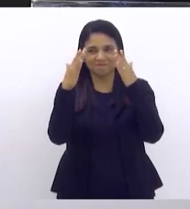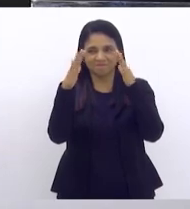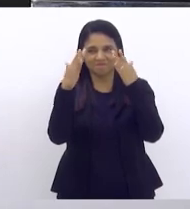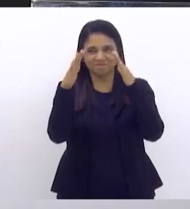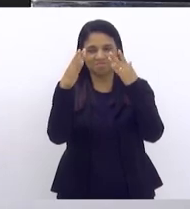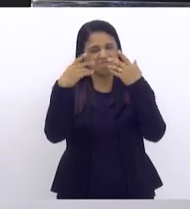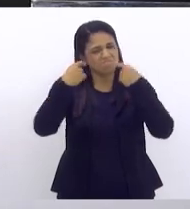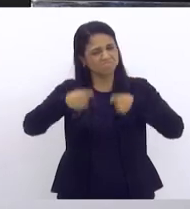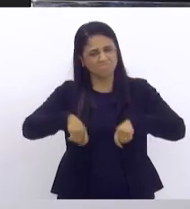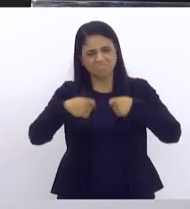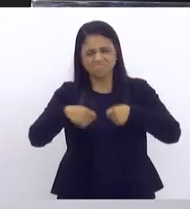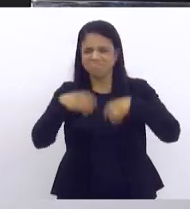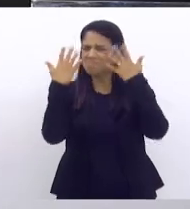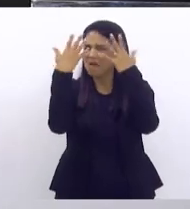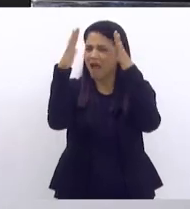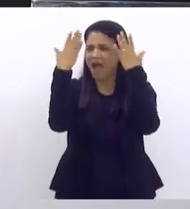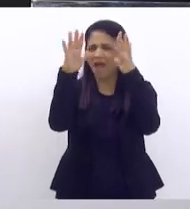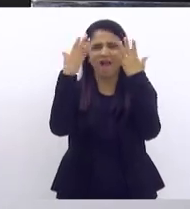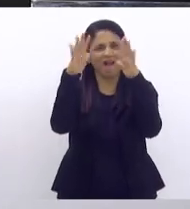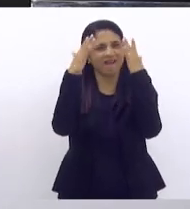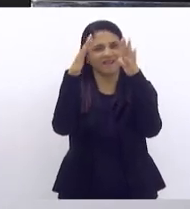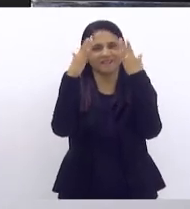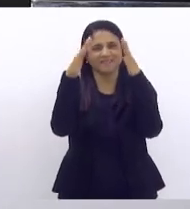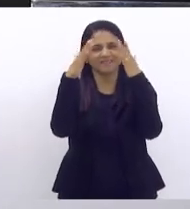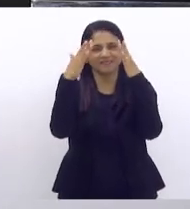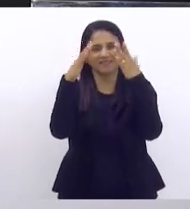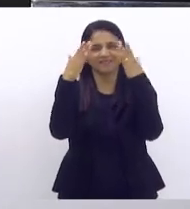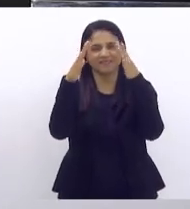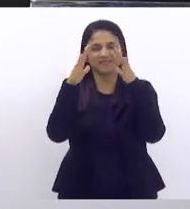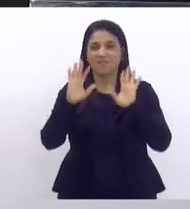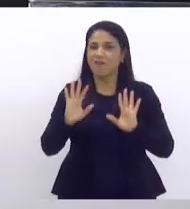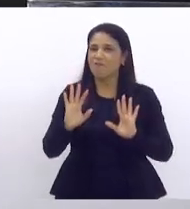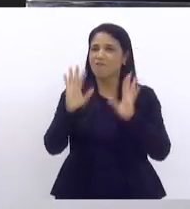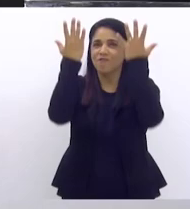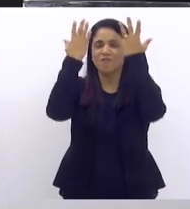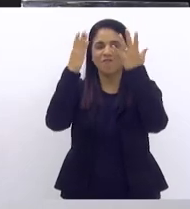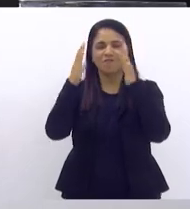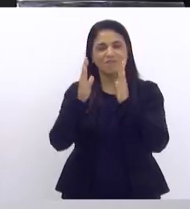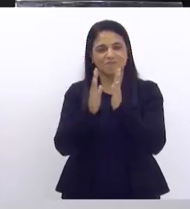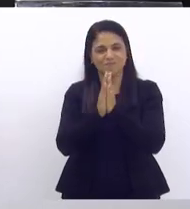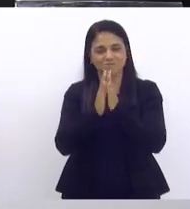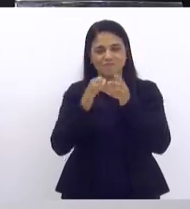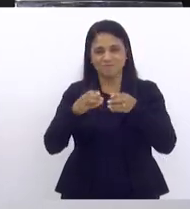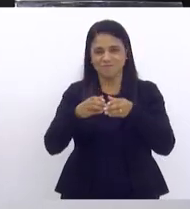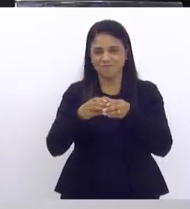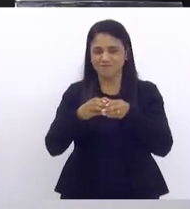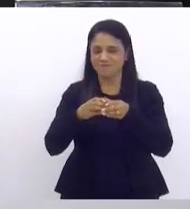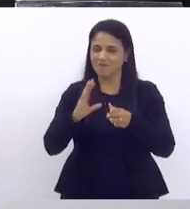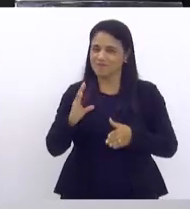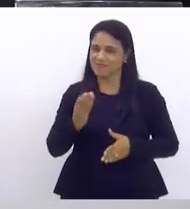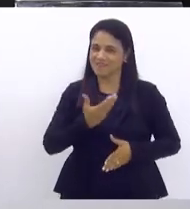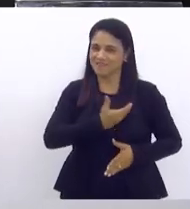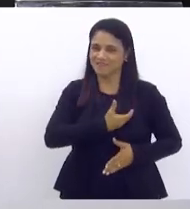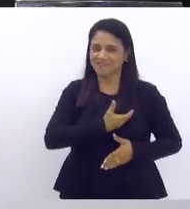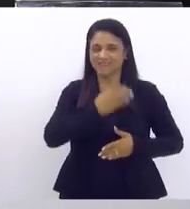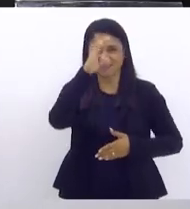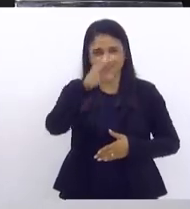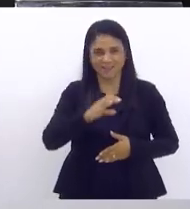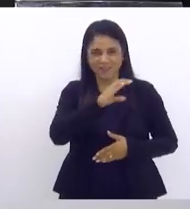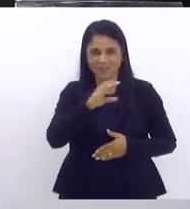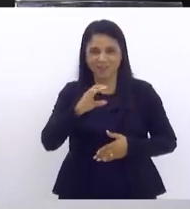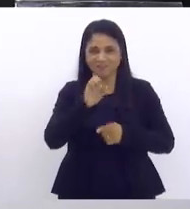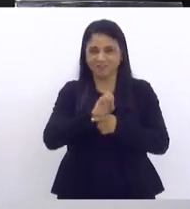Merece todos os aplausos. Viva a Renovação Carismática Católica do Rio de Janeiro! Viva a